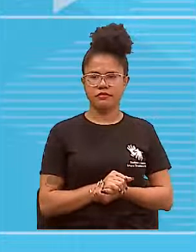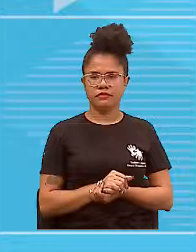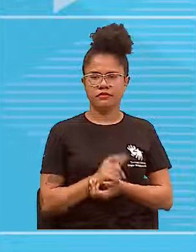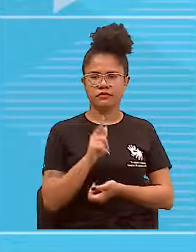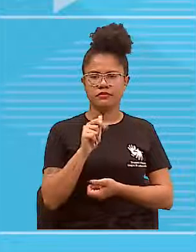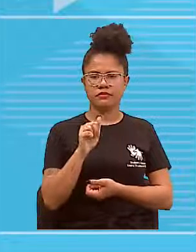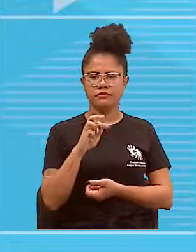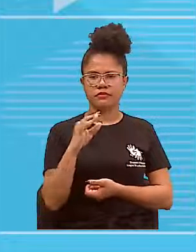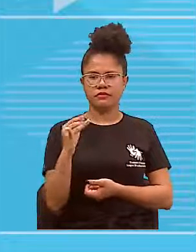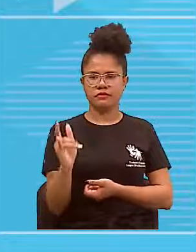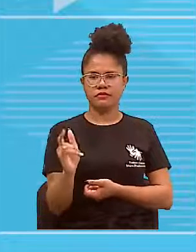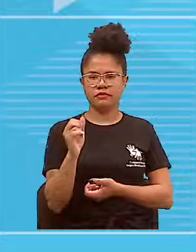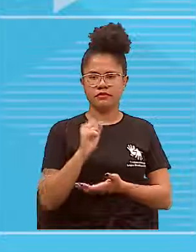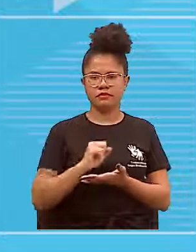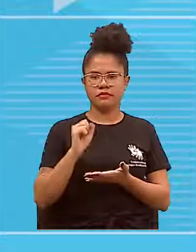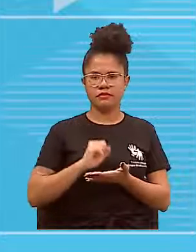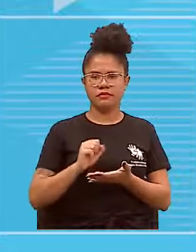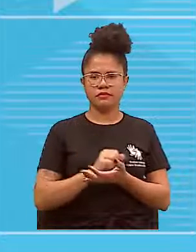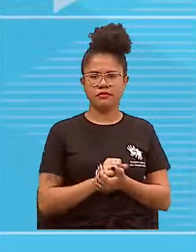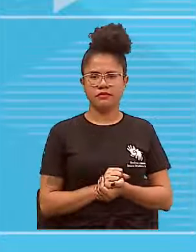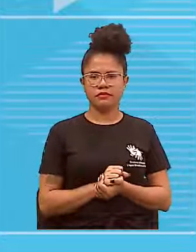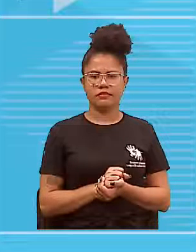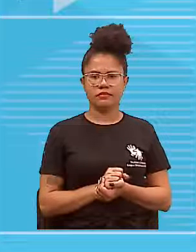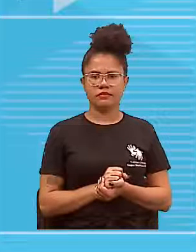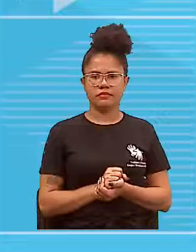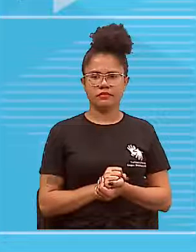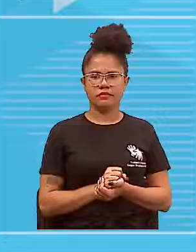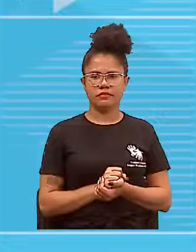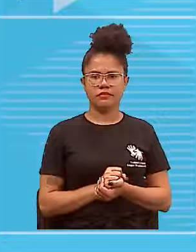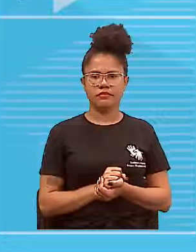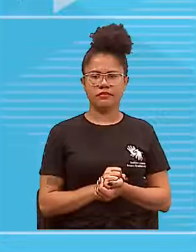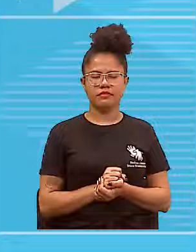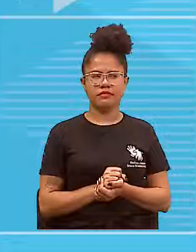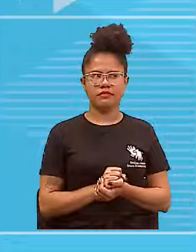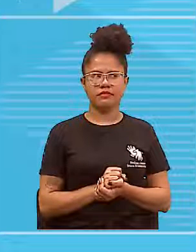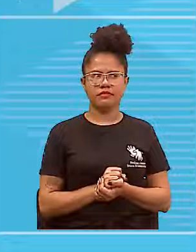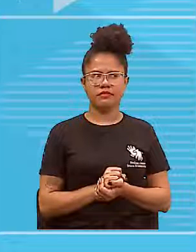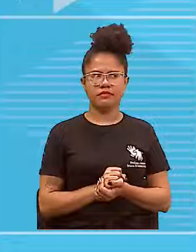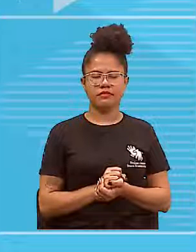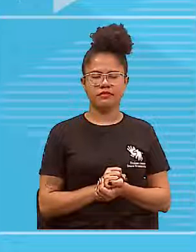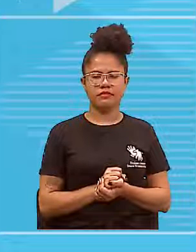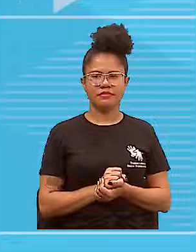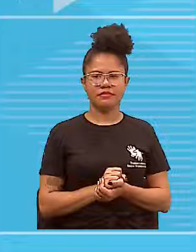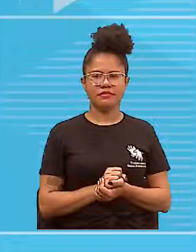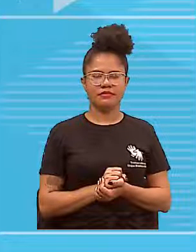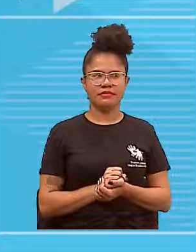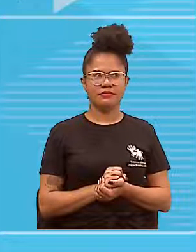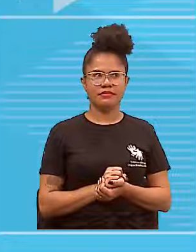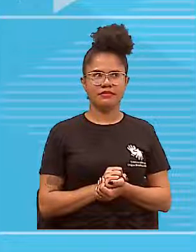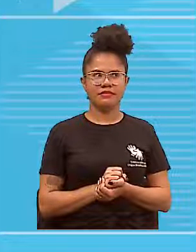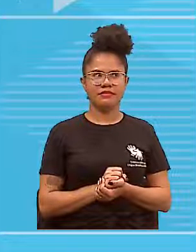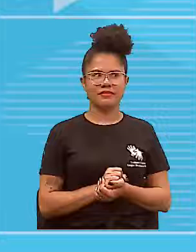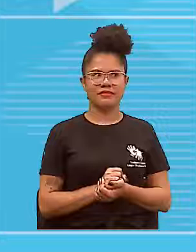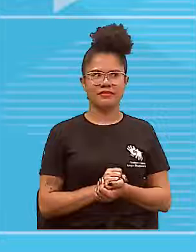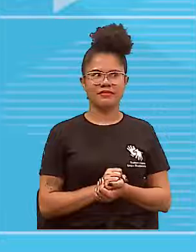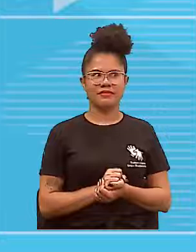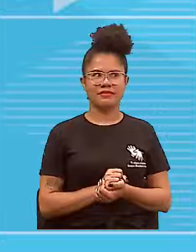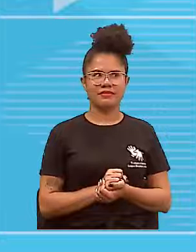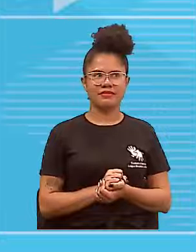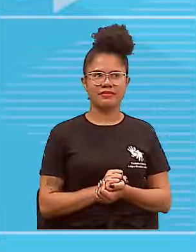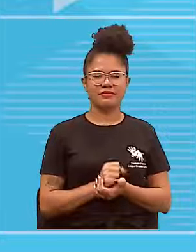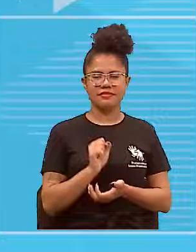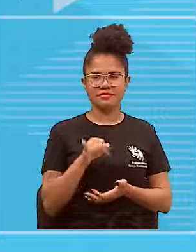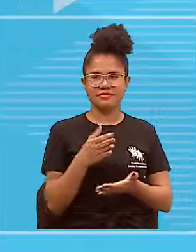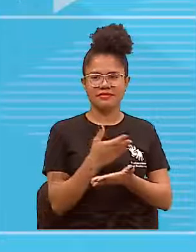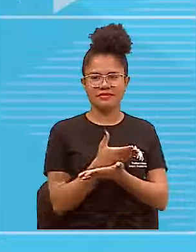Gabriel André colocou aí. Gabriel, digo para você, se você conseguir fazer um levantamento